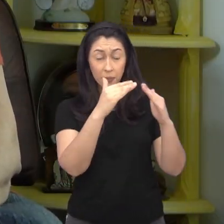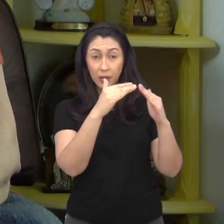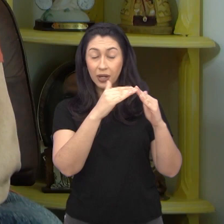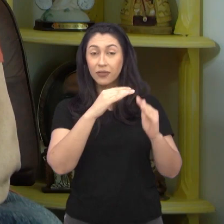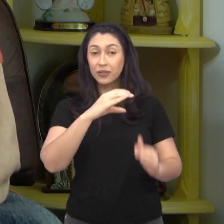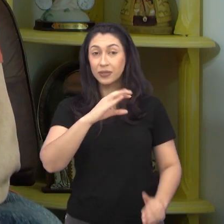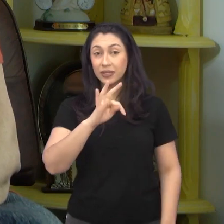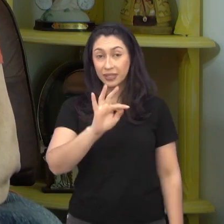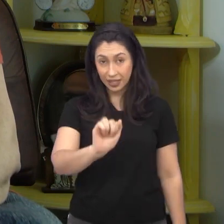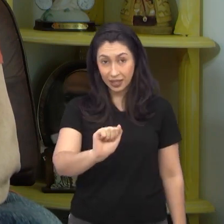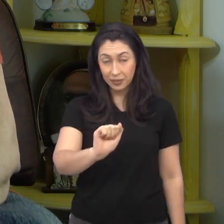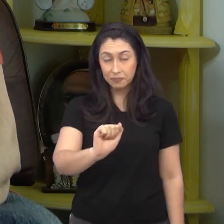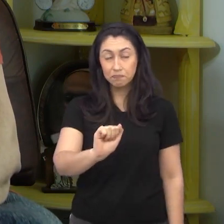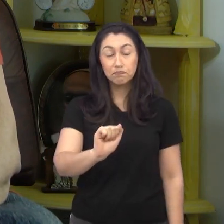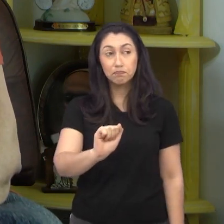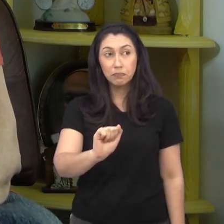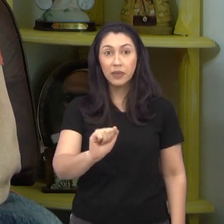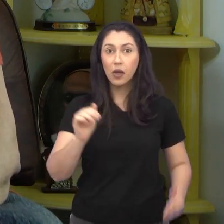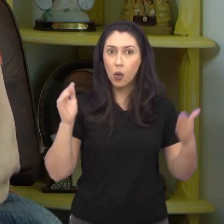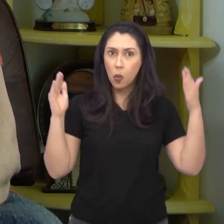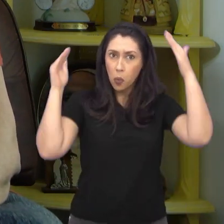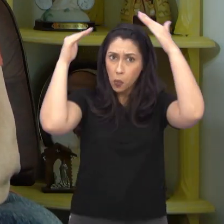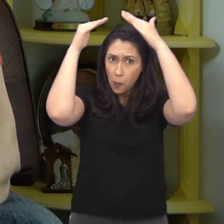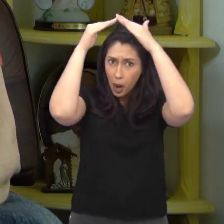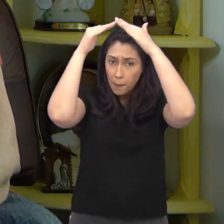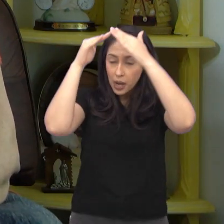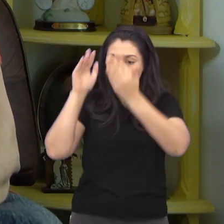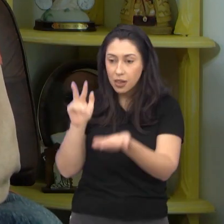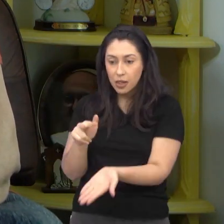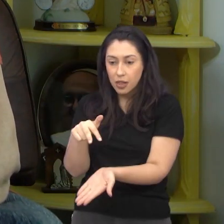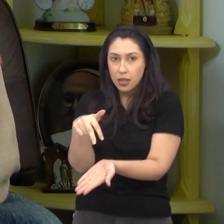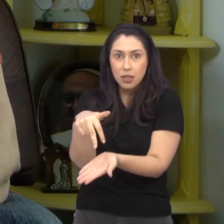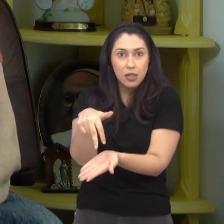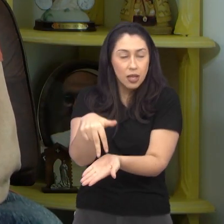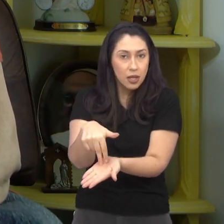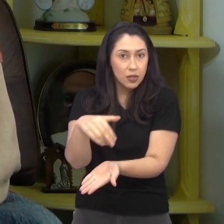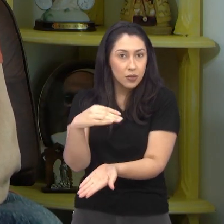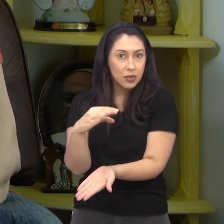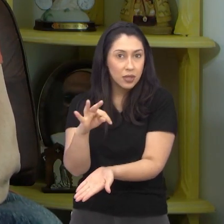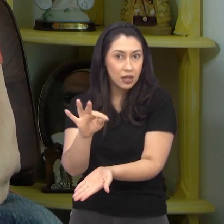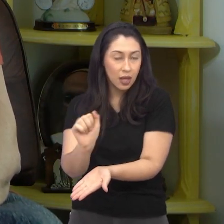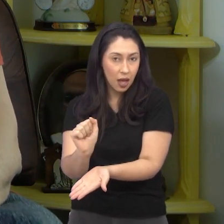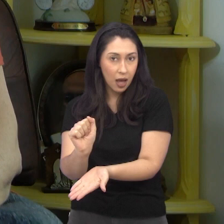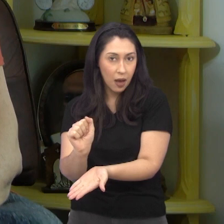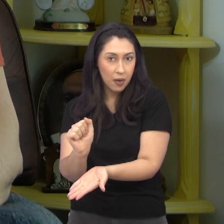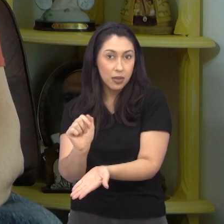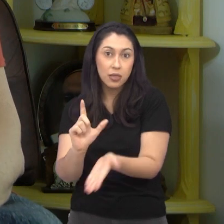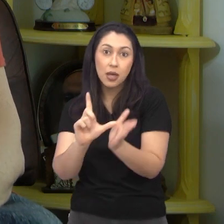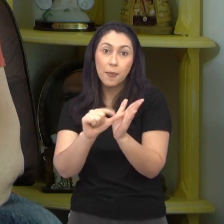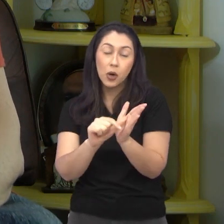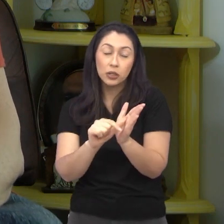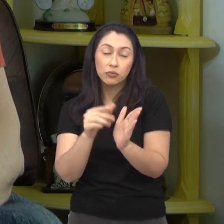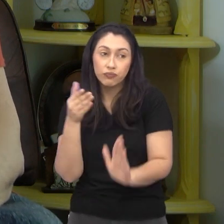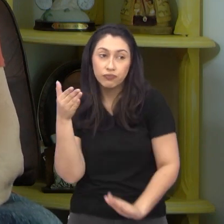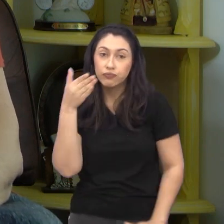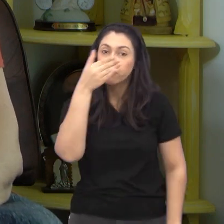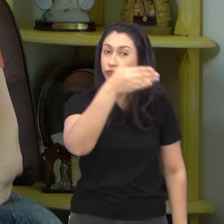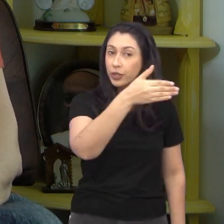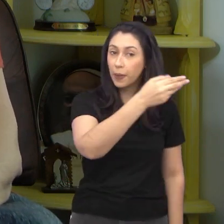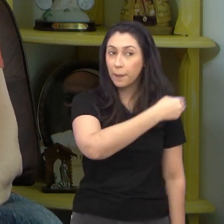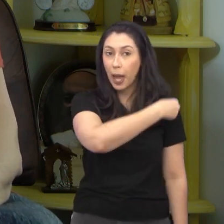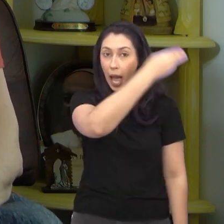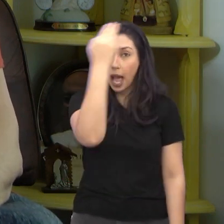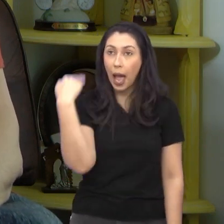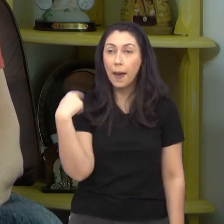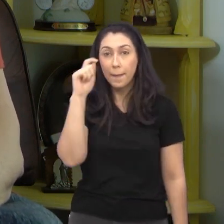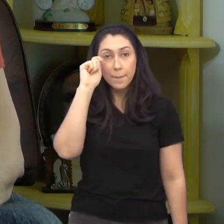CTA, e ele iria descer no CTA para ir a Aparecida e depois um